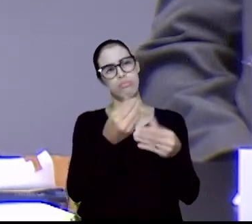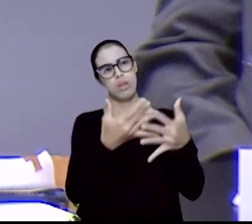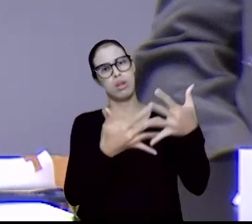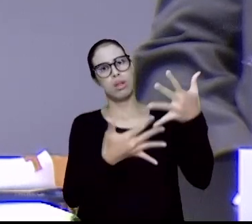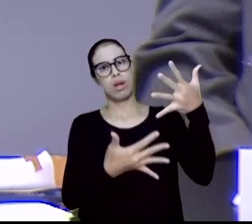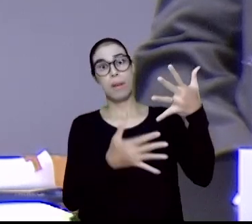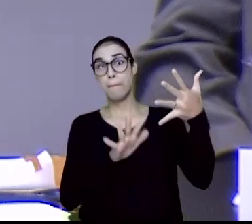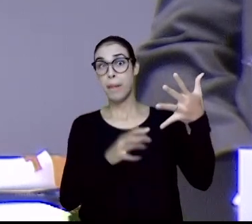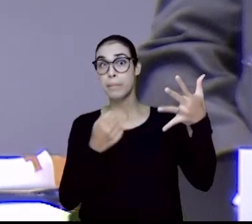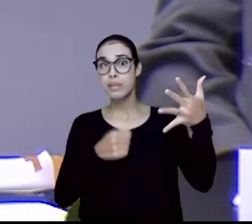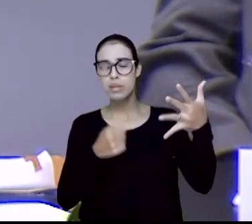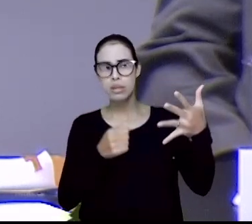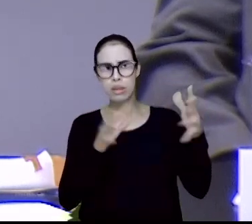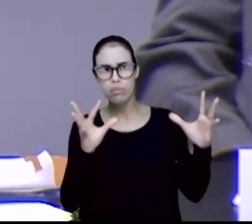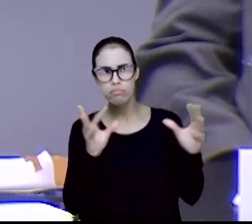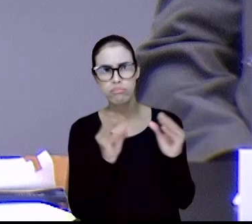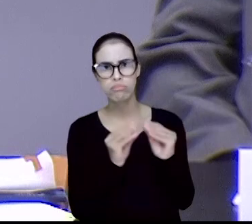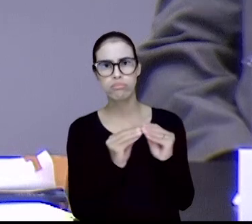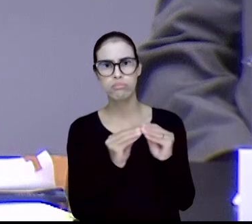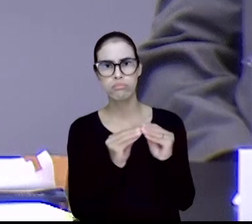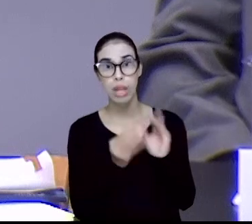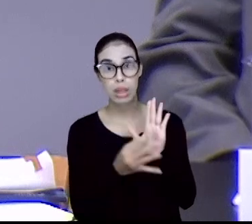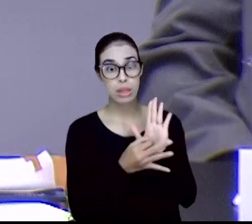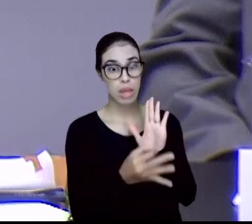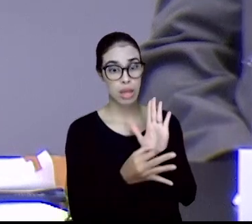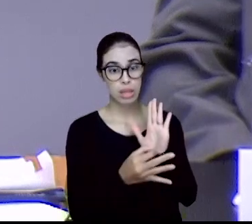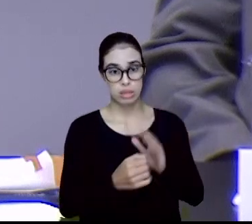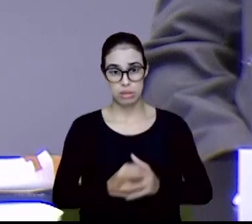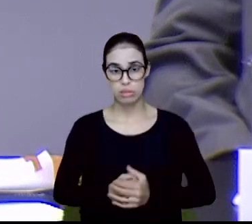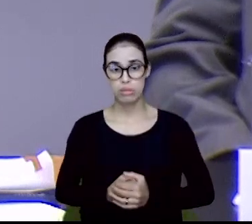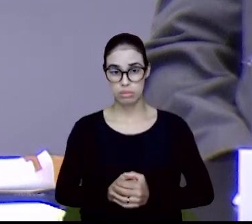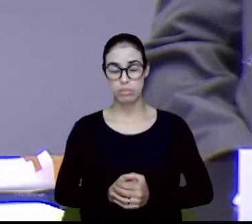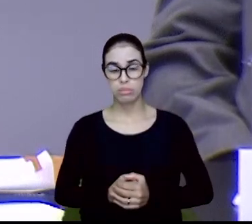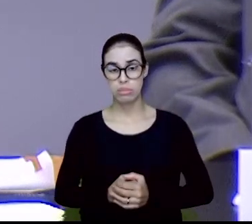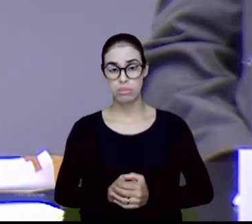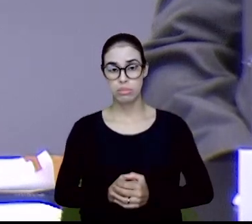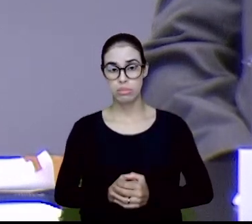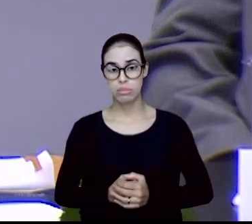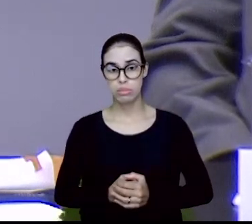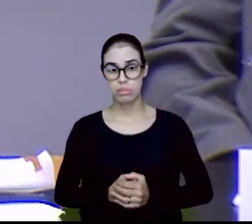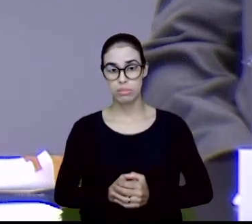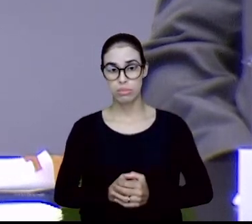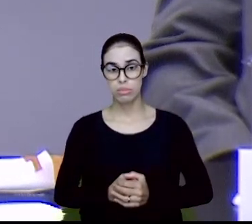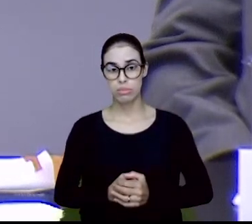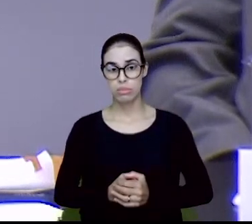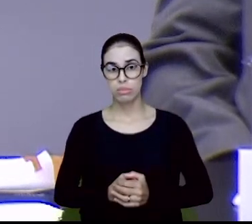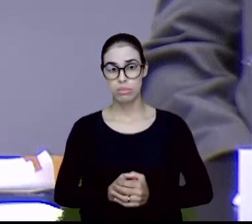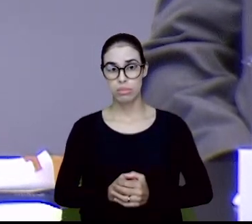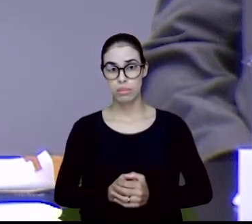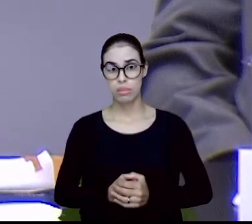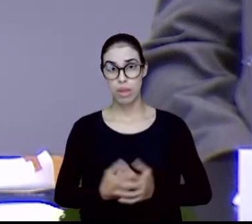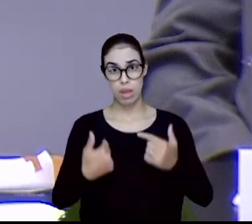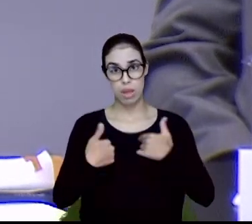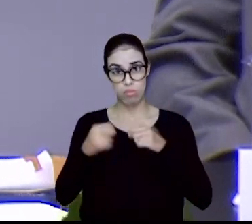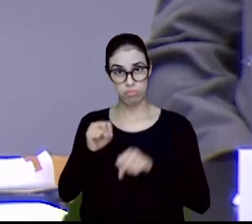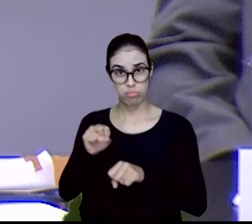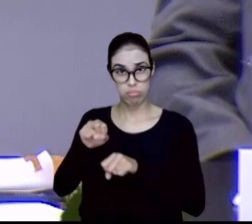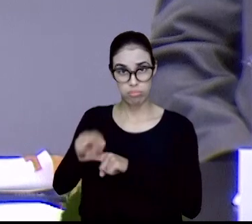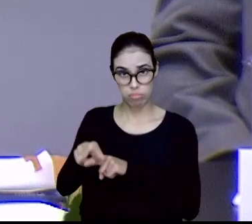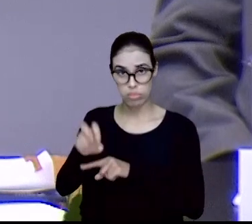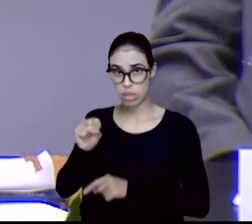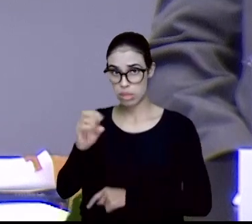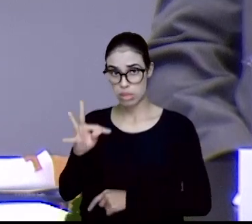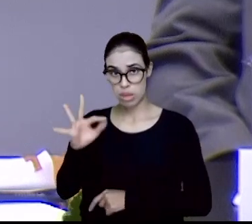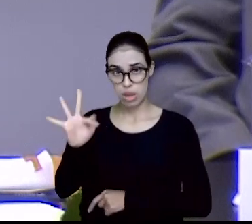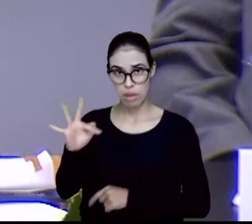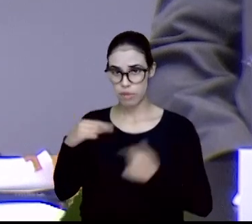proposição. Como muitos que acompanham o Supremo terão sabido, eu mesmo, desde que entrei no Supremo, me empenhei para que